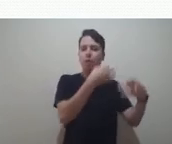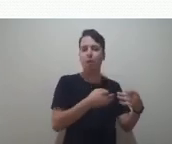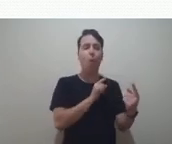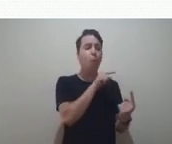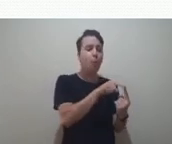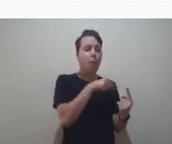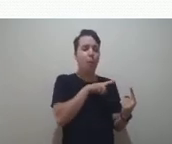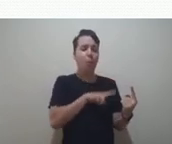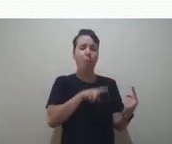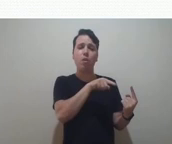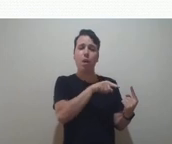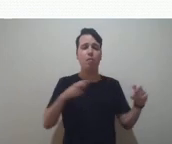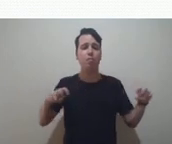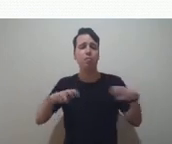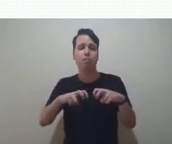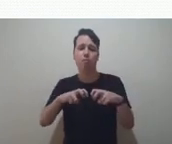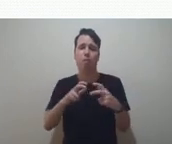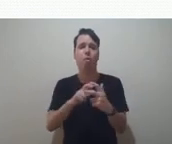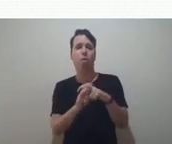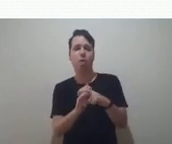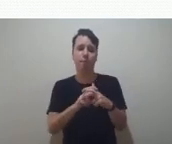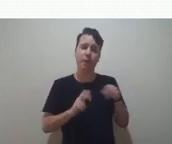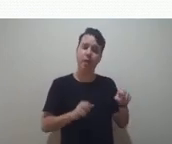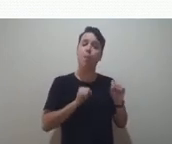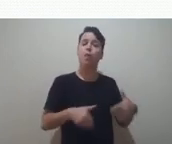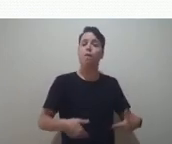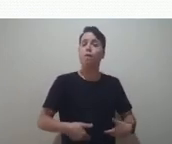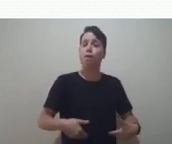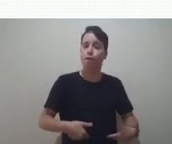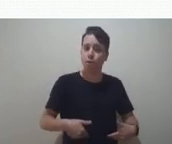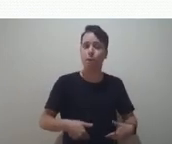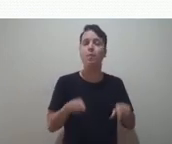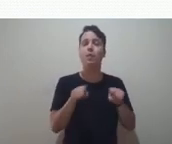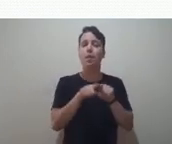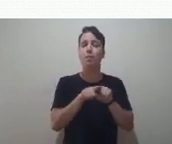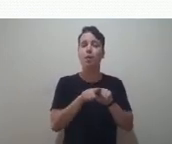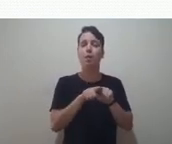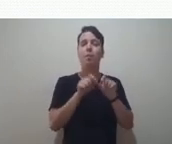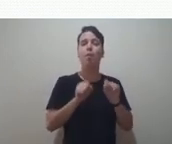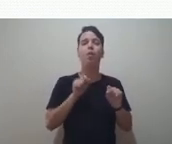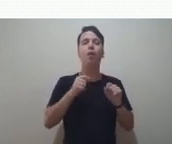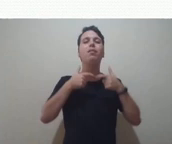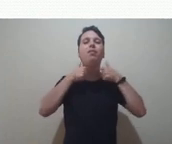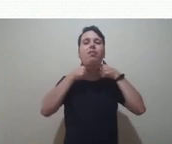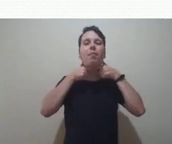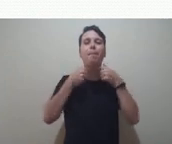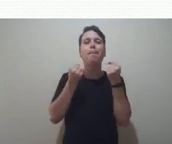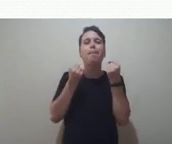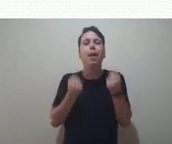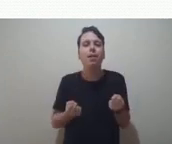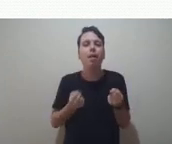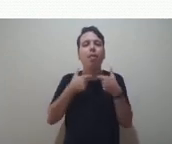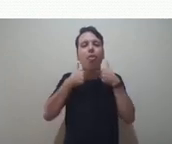são devidamente cuidados. Então, esses animais eles podem passar fome, e também há evidências